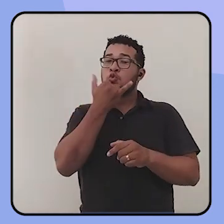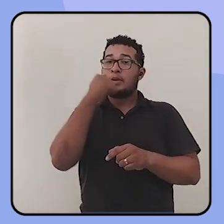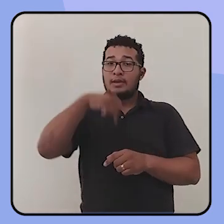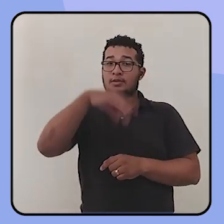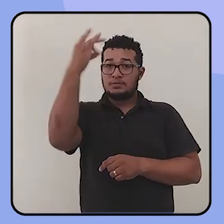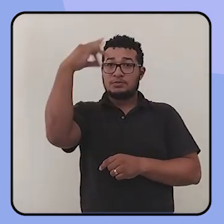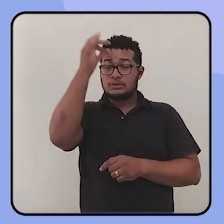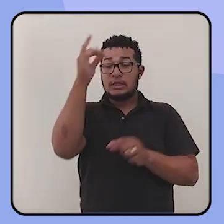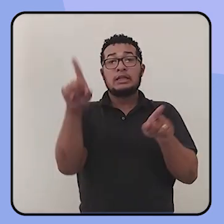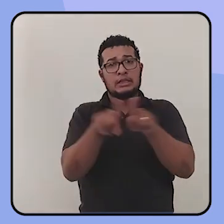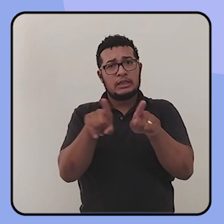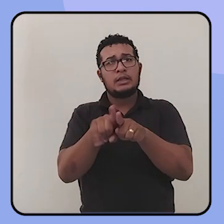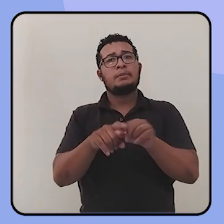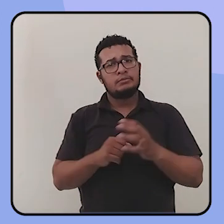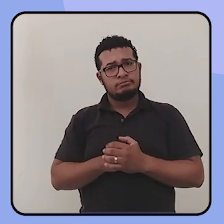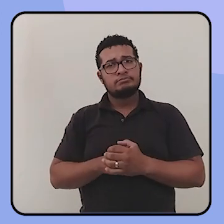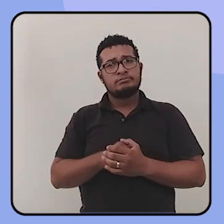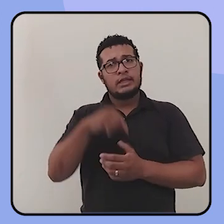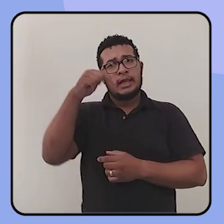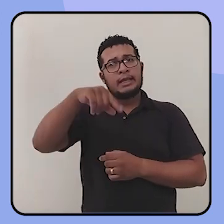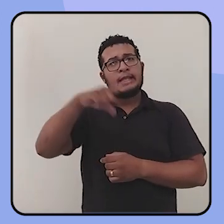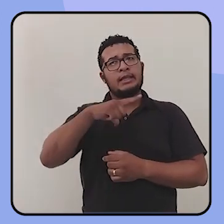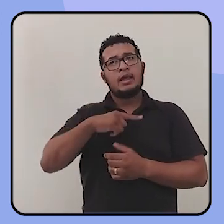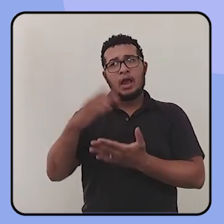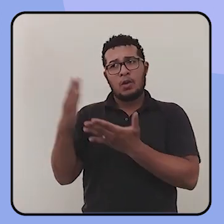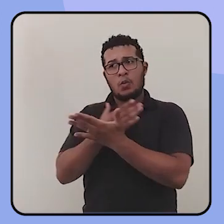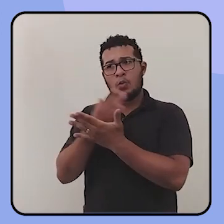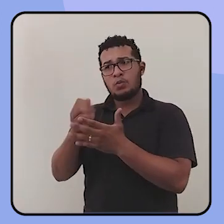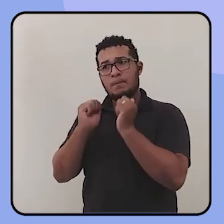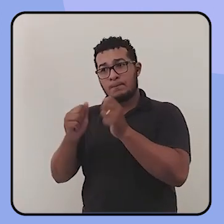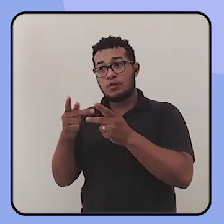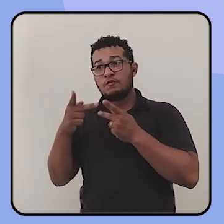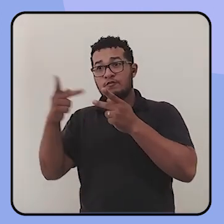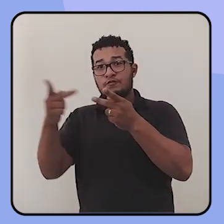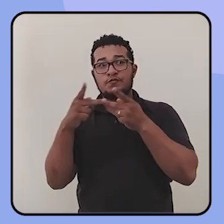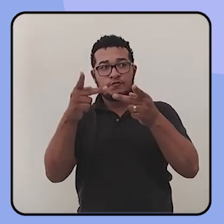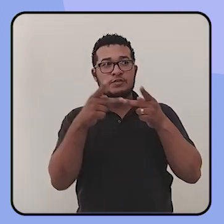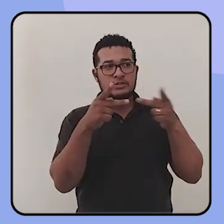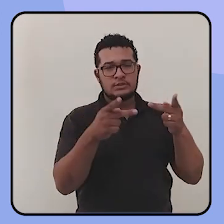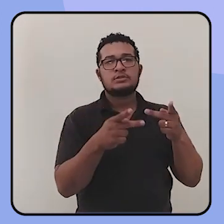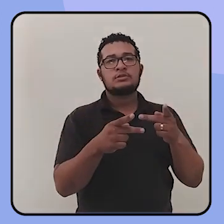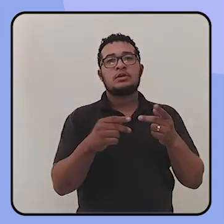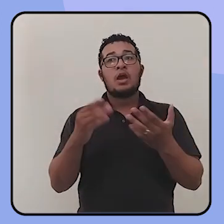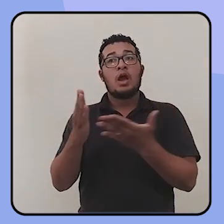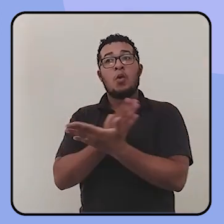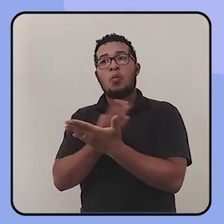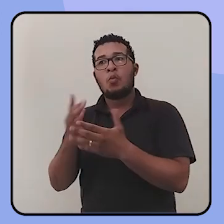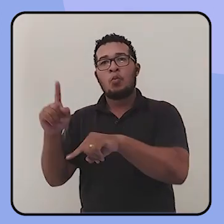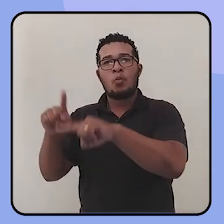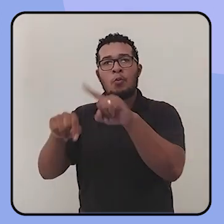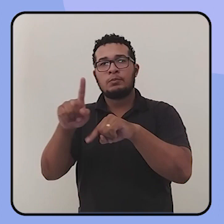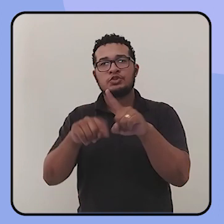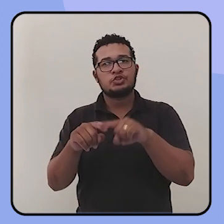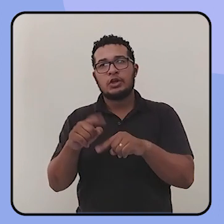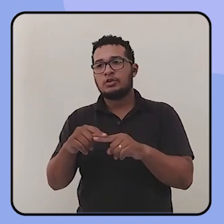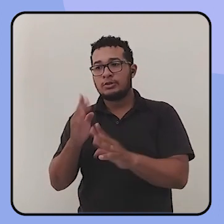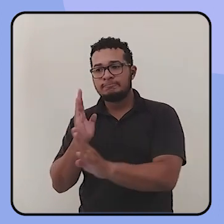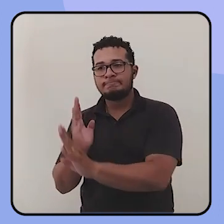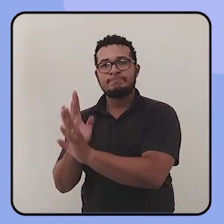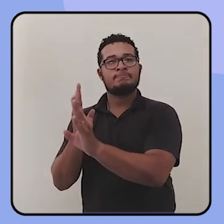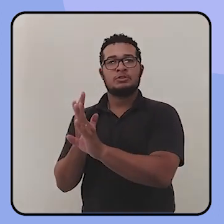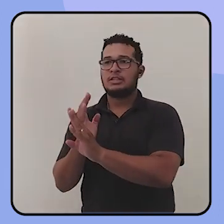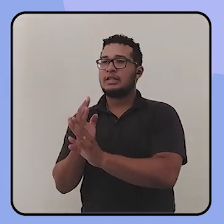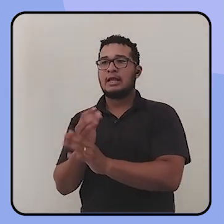Nós temos um acervo riquíssimo no nosso estado, alguns para visitação e outros ainda estão sendo catalogados, estão sendo estudados